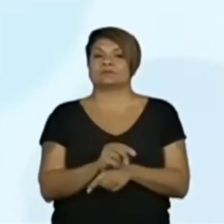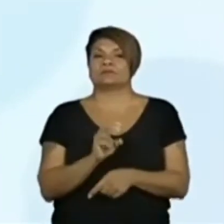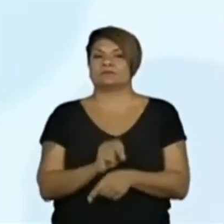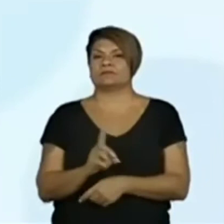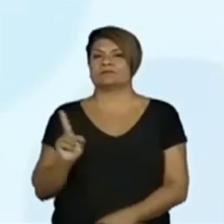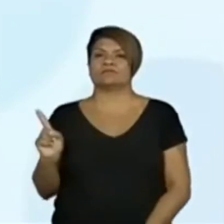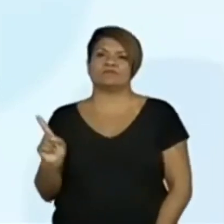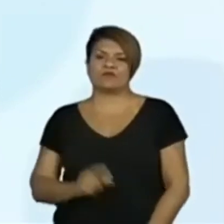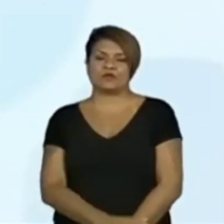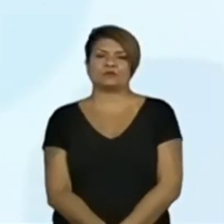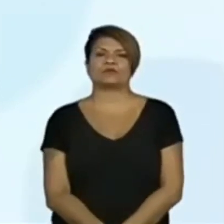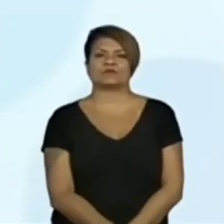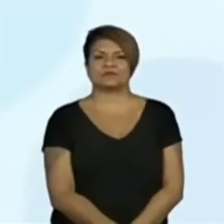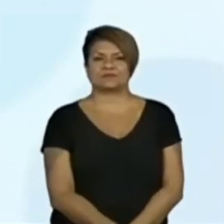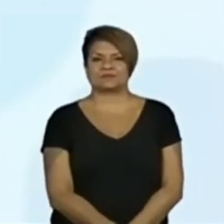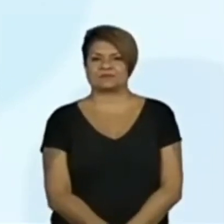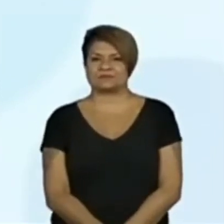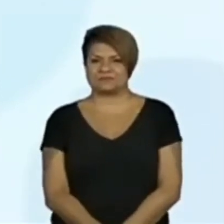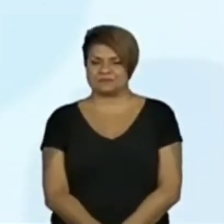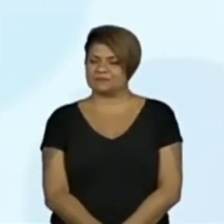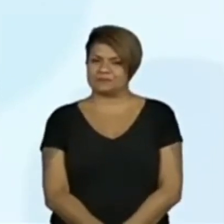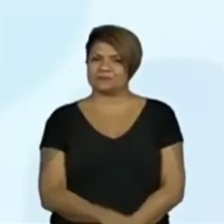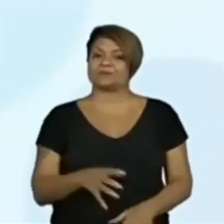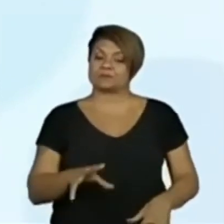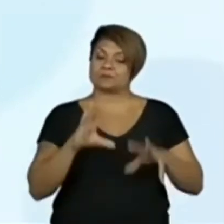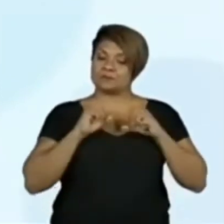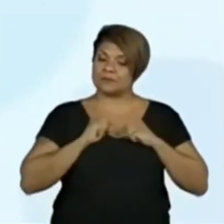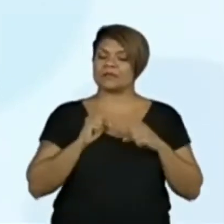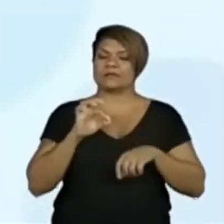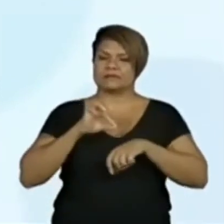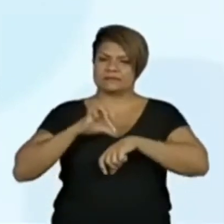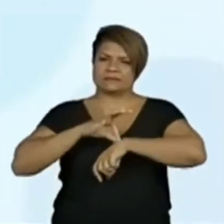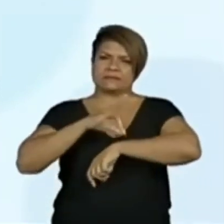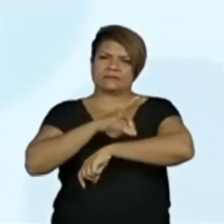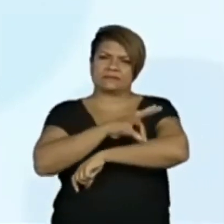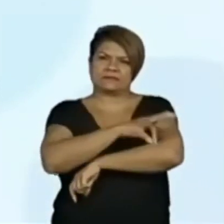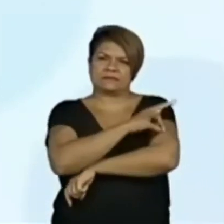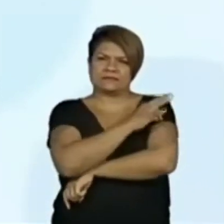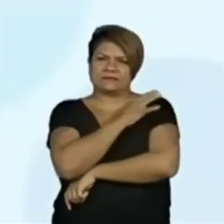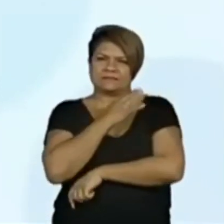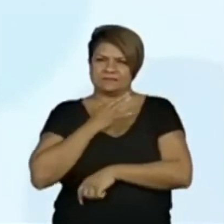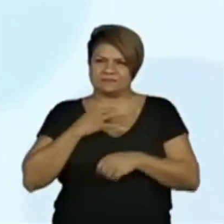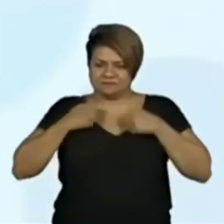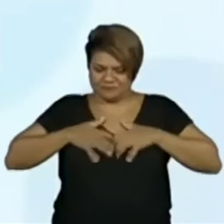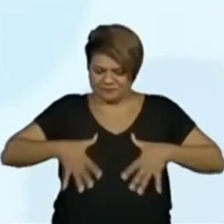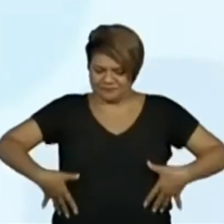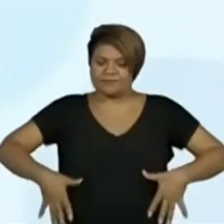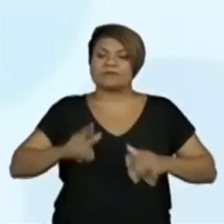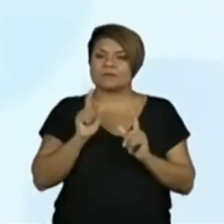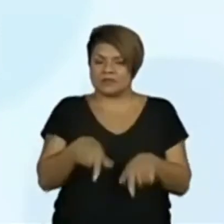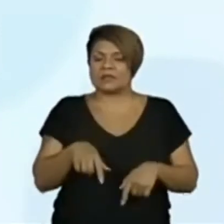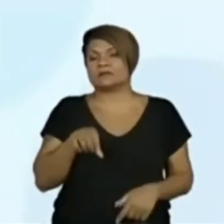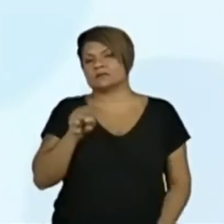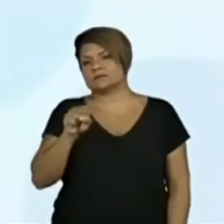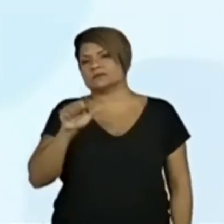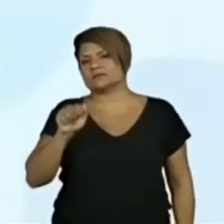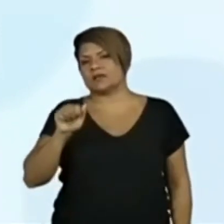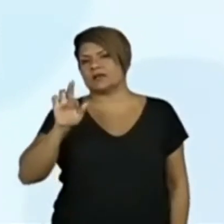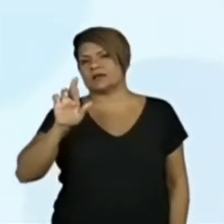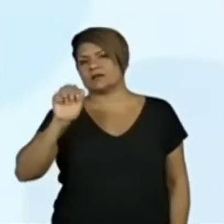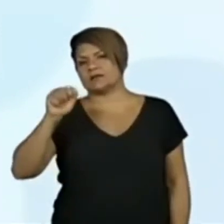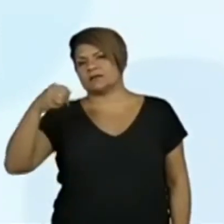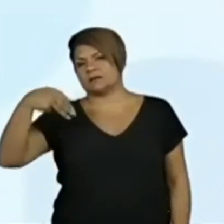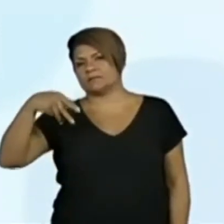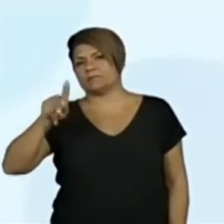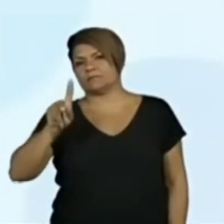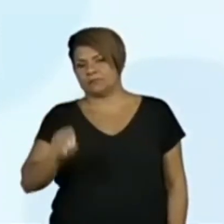do vírus, causador do sarampo, e as maneiras de transmissão são de pessoa para pessoa por meio da